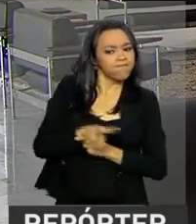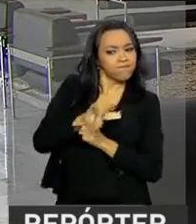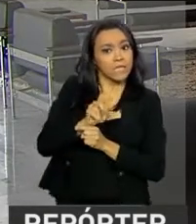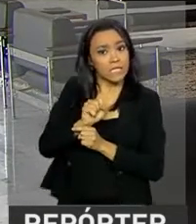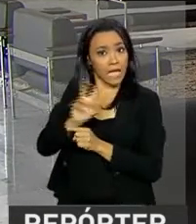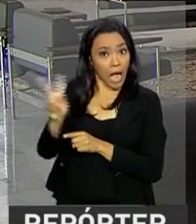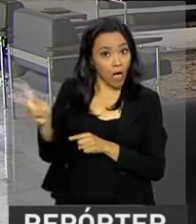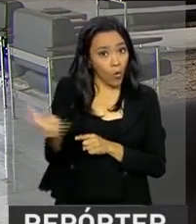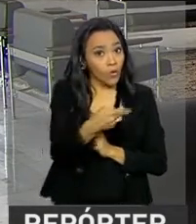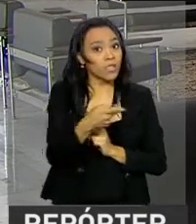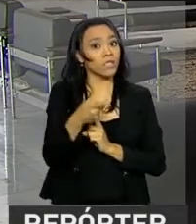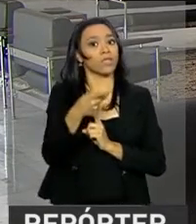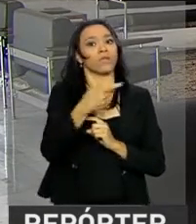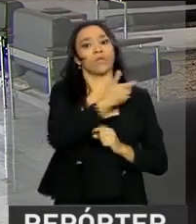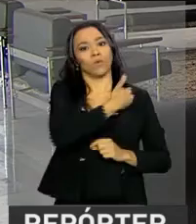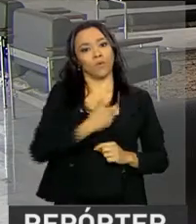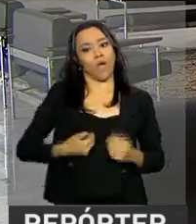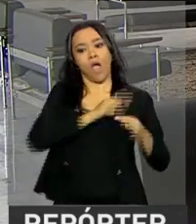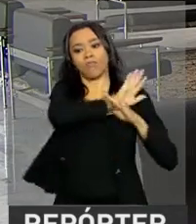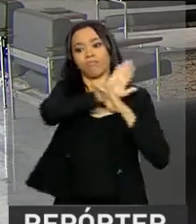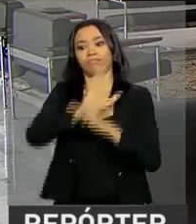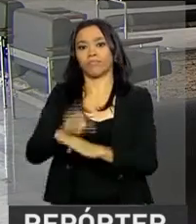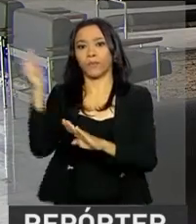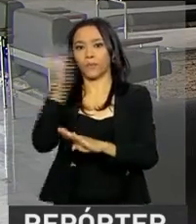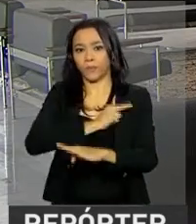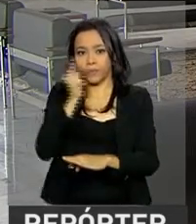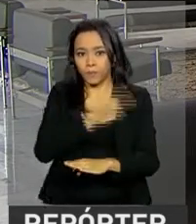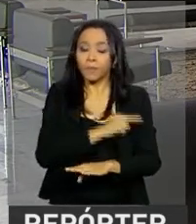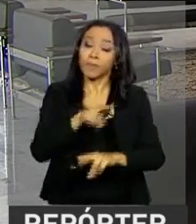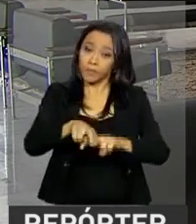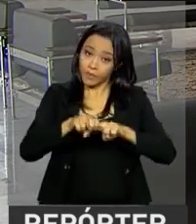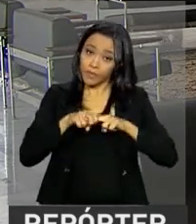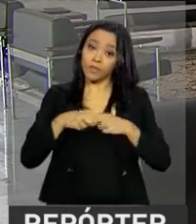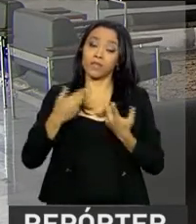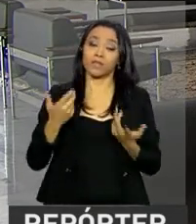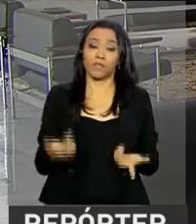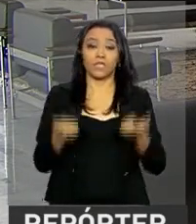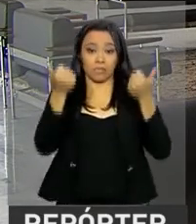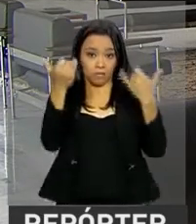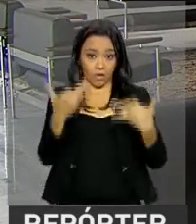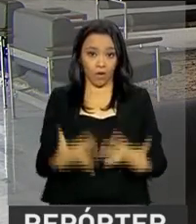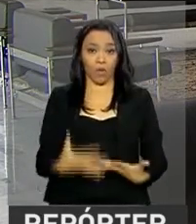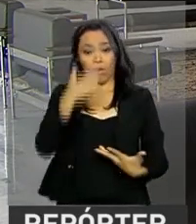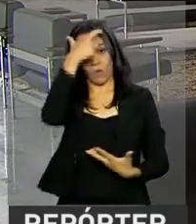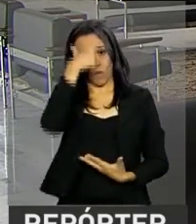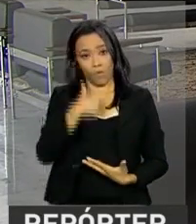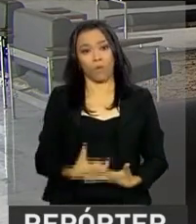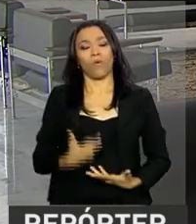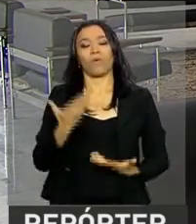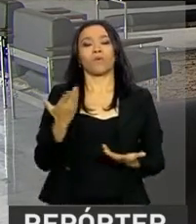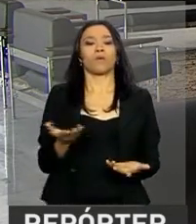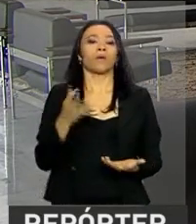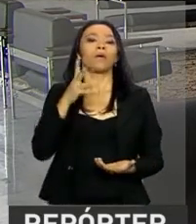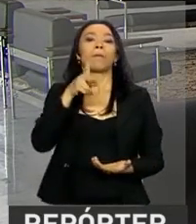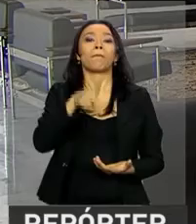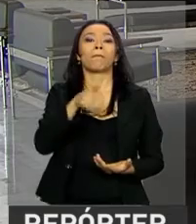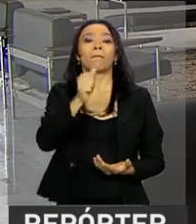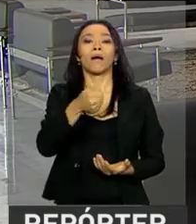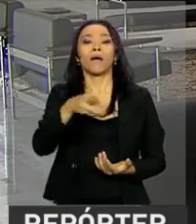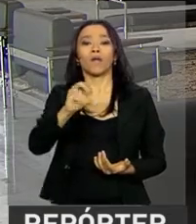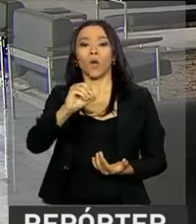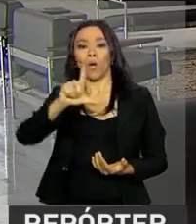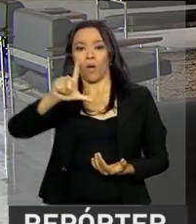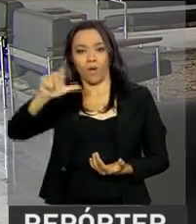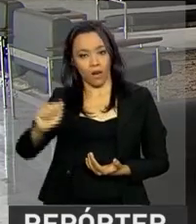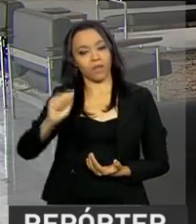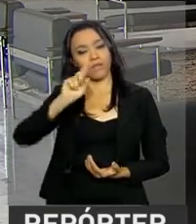rápidas em caso de qualquer ocorrência desse tipo foi isso que explicou o porta voz da presidência da república alexandre para a bola